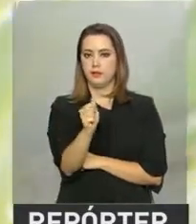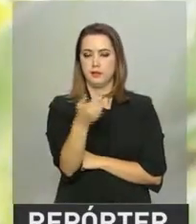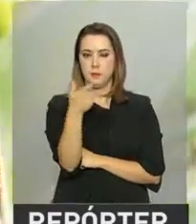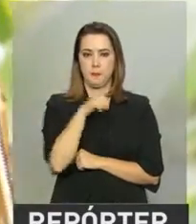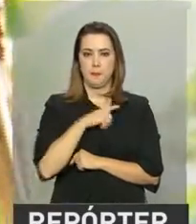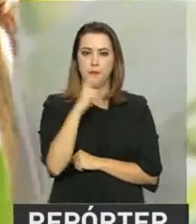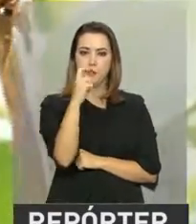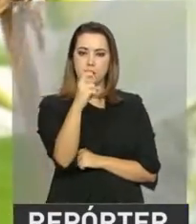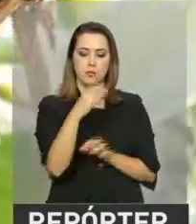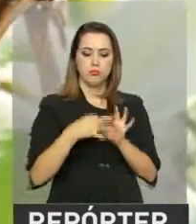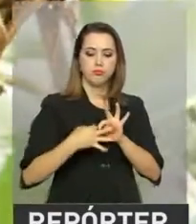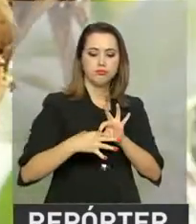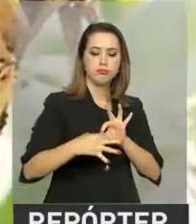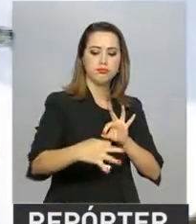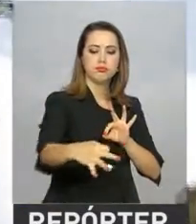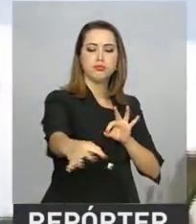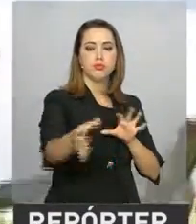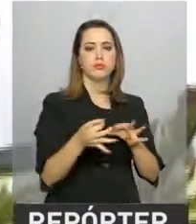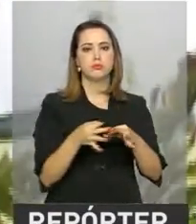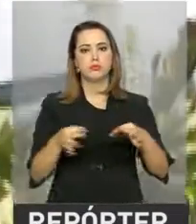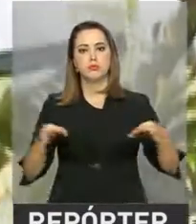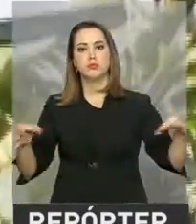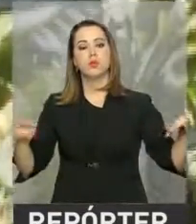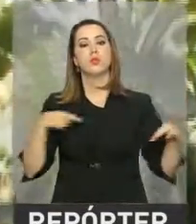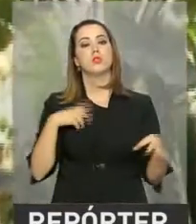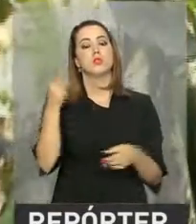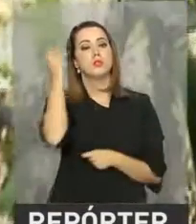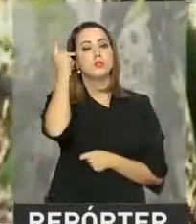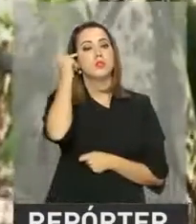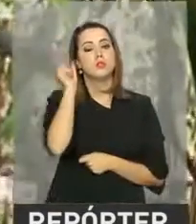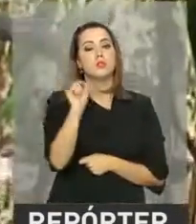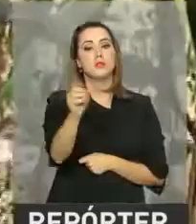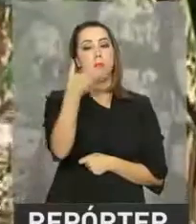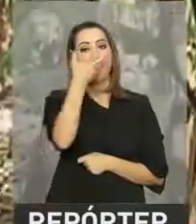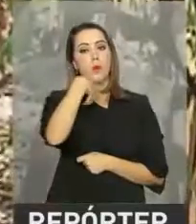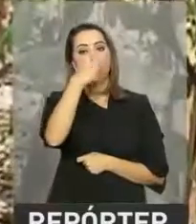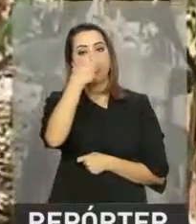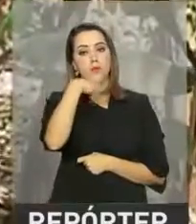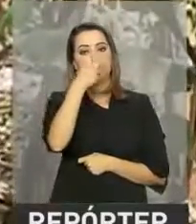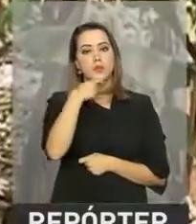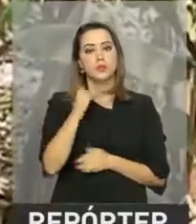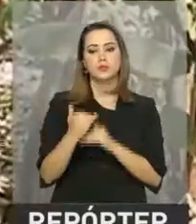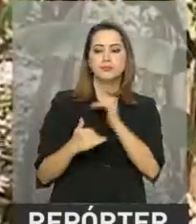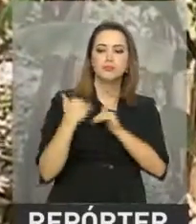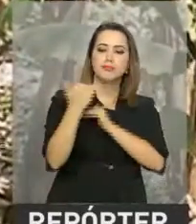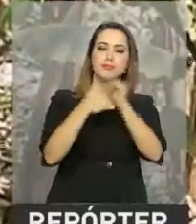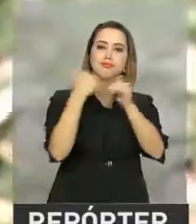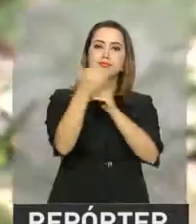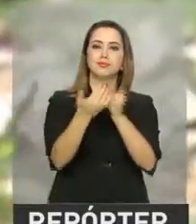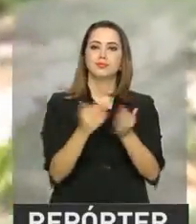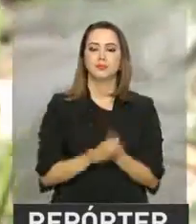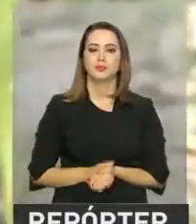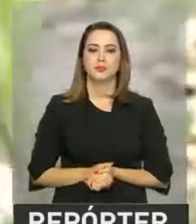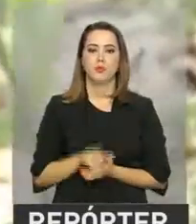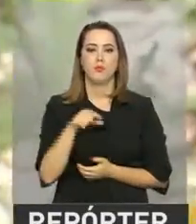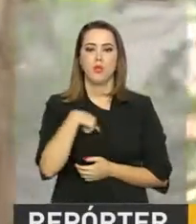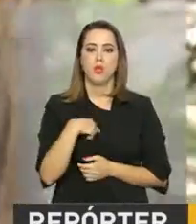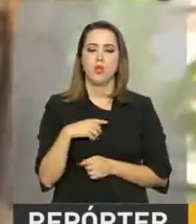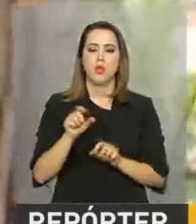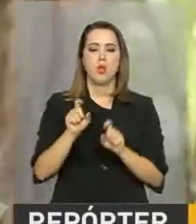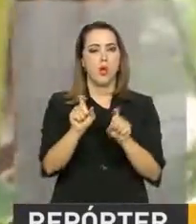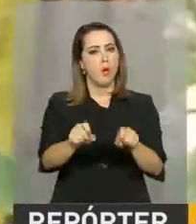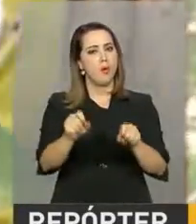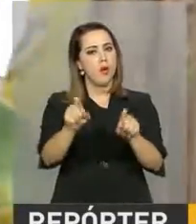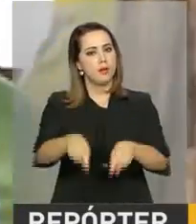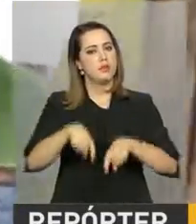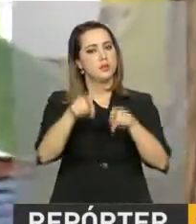São 5 hectares de plantação no estado onde o cultivo de frutas está cada vez mais forte. A agricultura familiar em